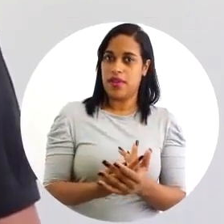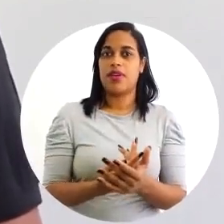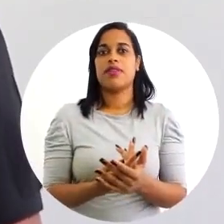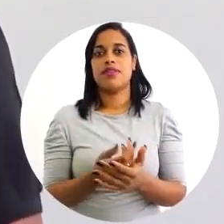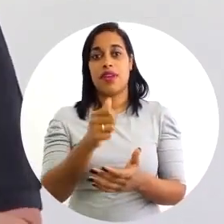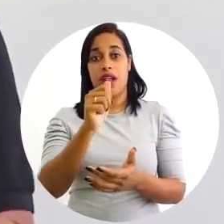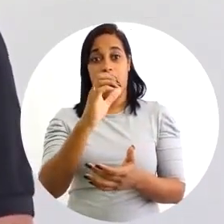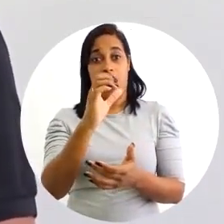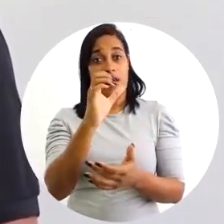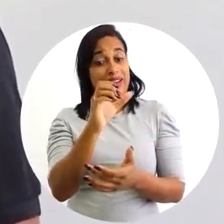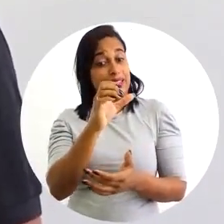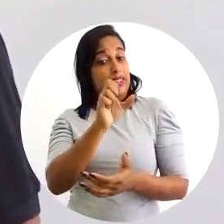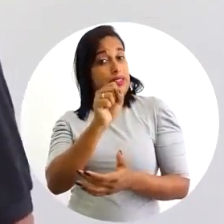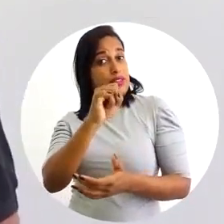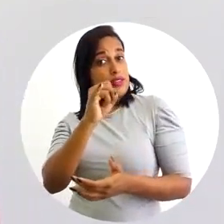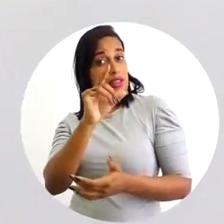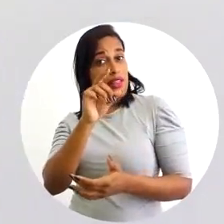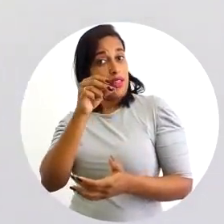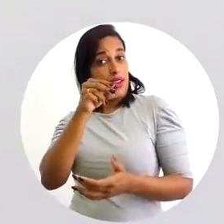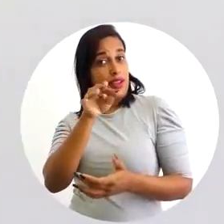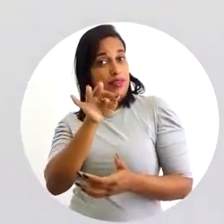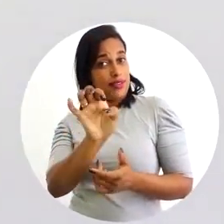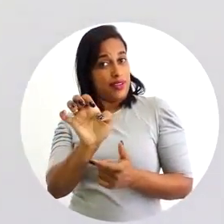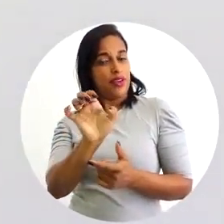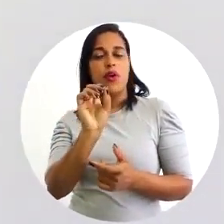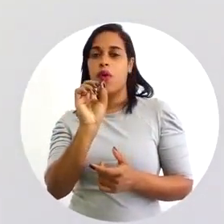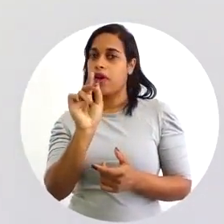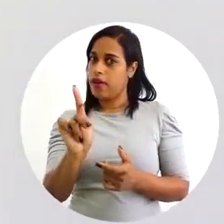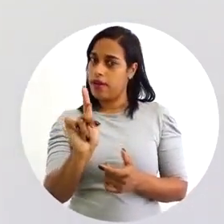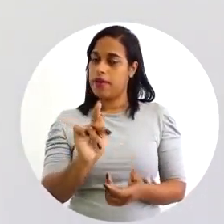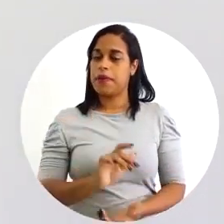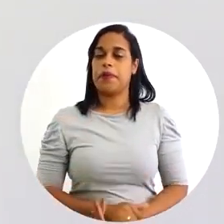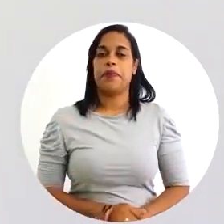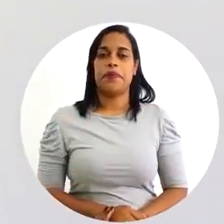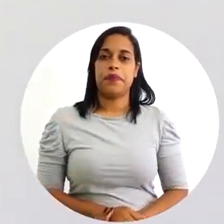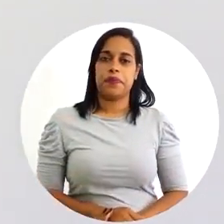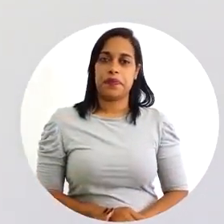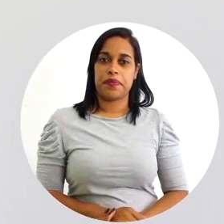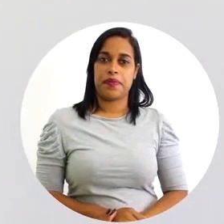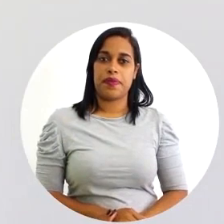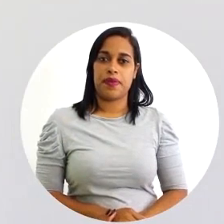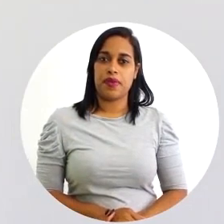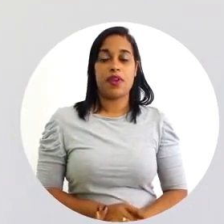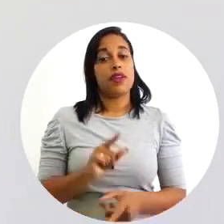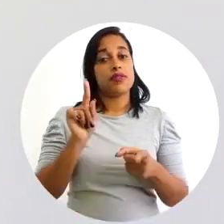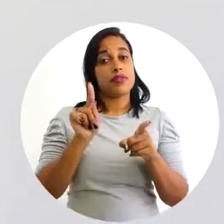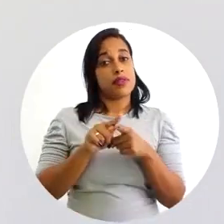né? Accidente é uma boa palavra também, ok? Então,